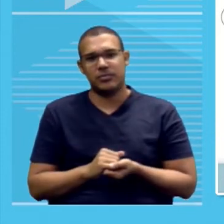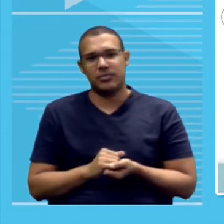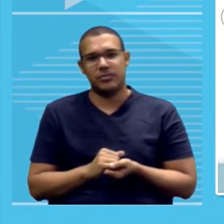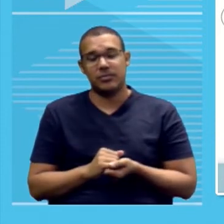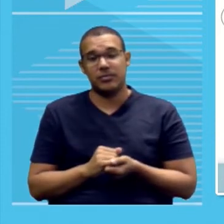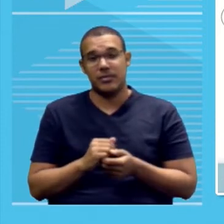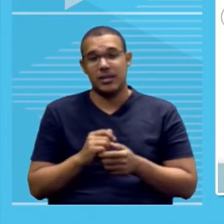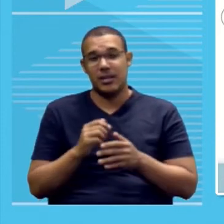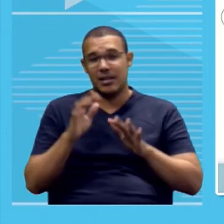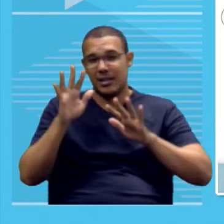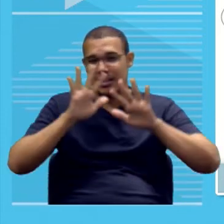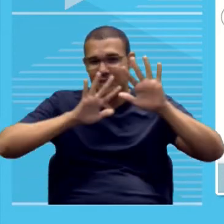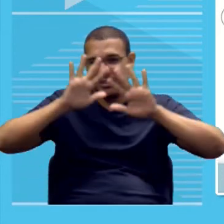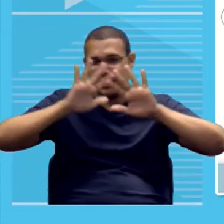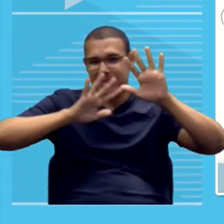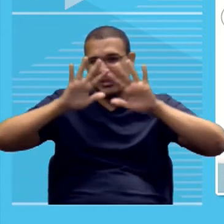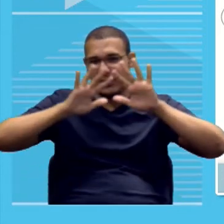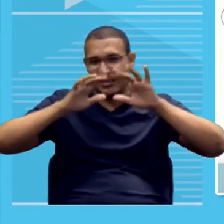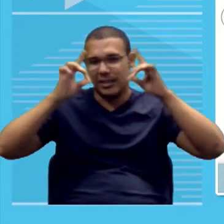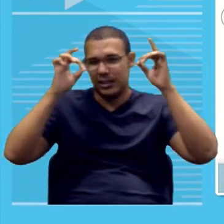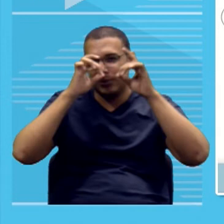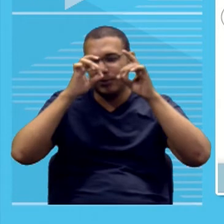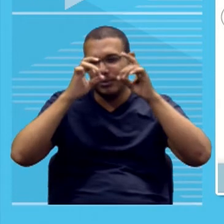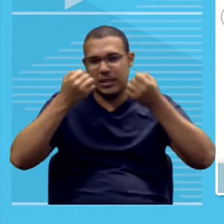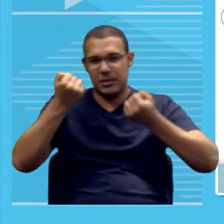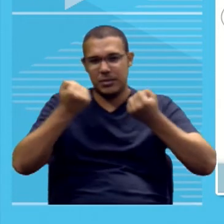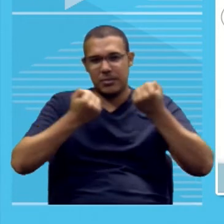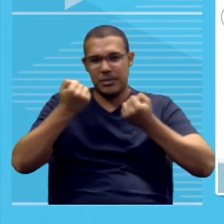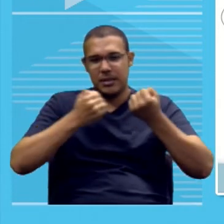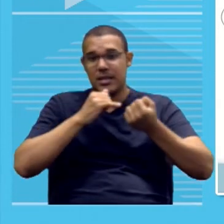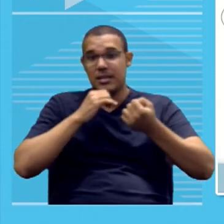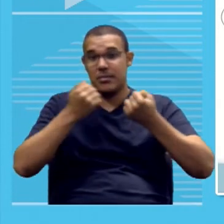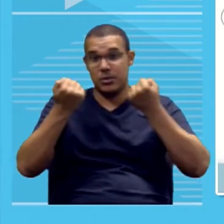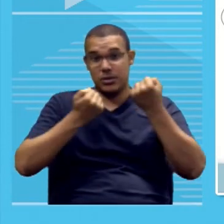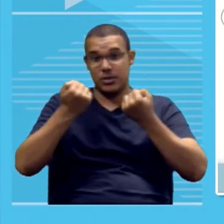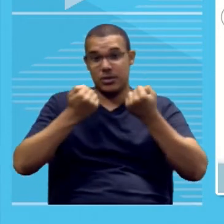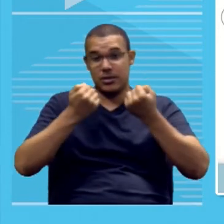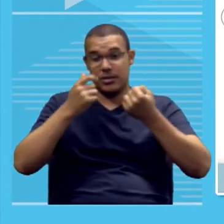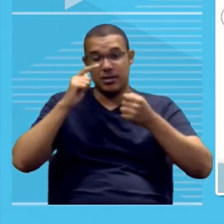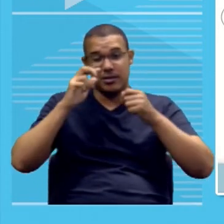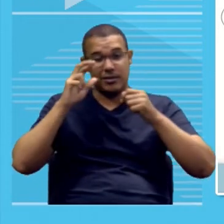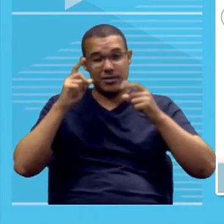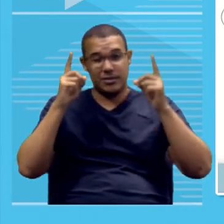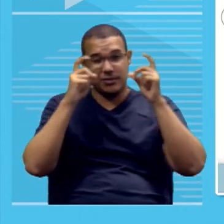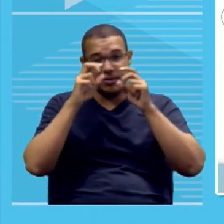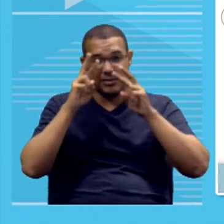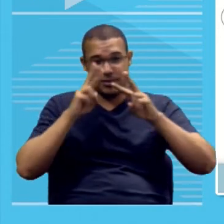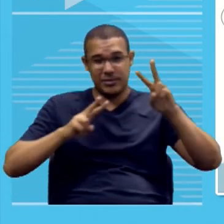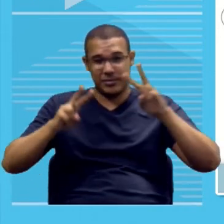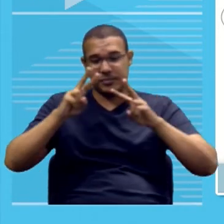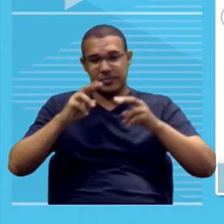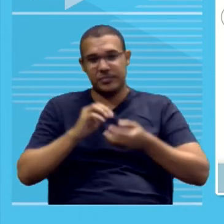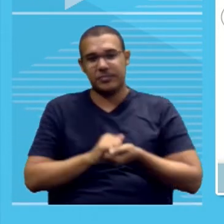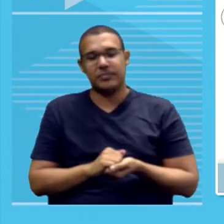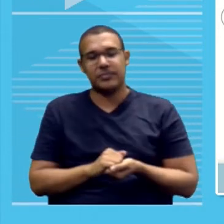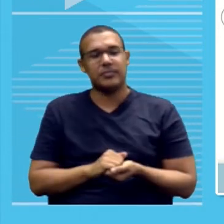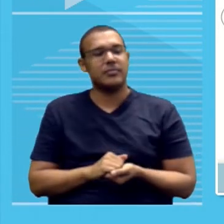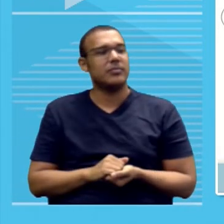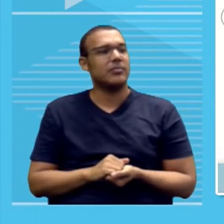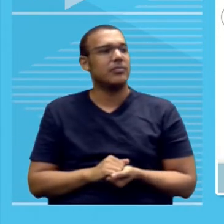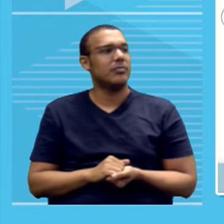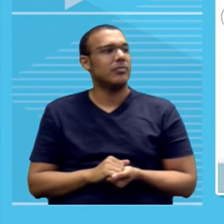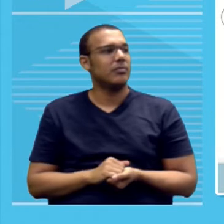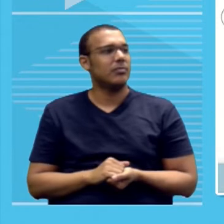você atrapalha, na verdade, você gera uma dificuldade para o motorista, né, que está dirigindo ali. Então, você teria isso aí proibido por lei. Bom,